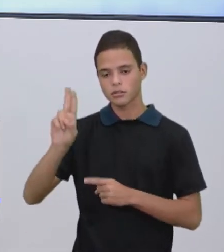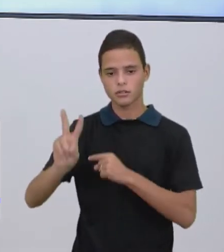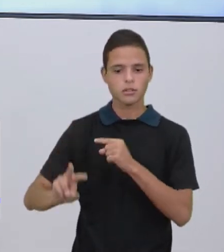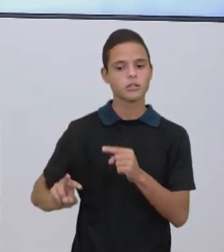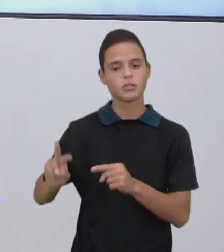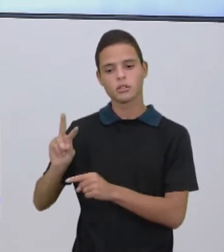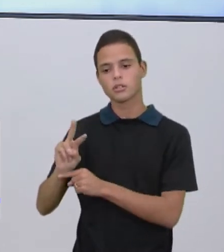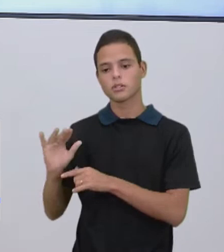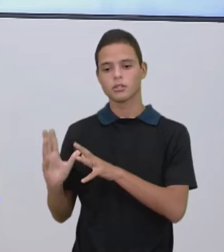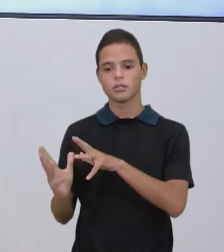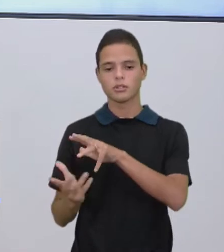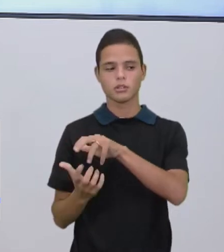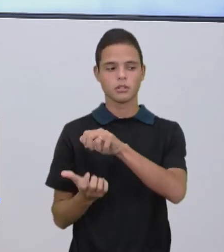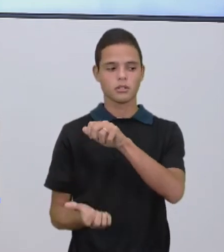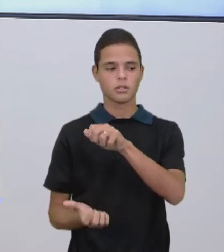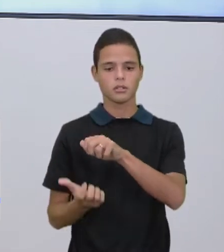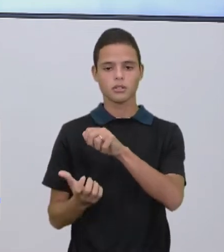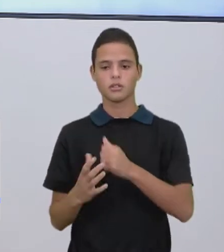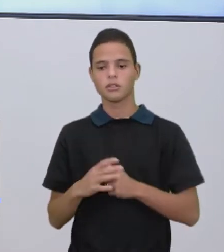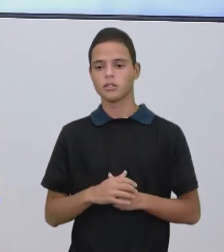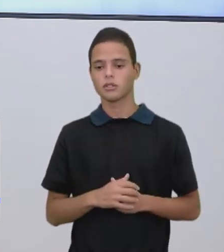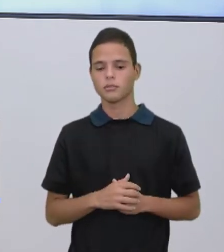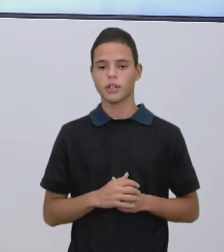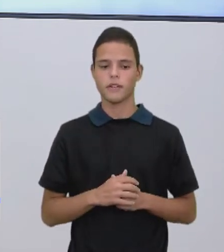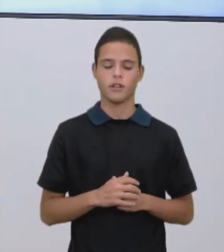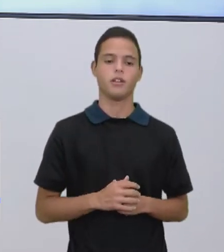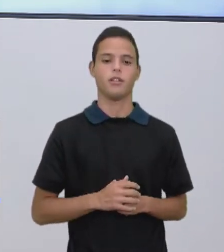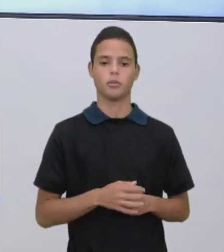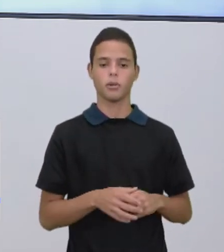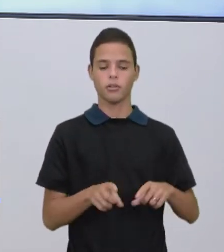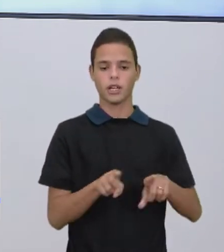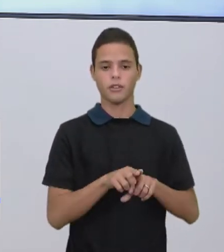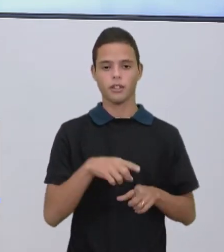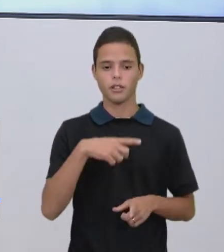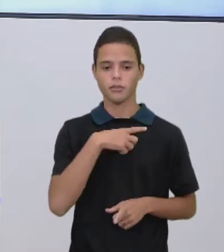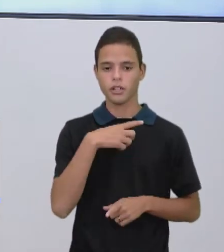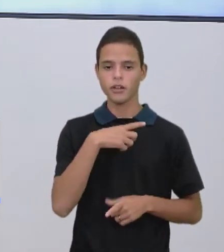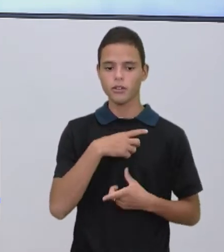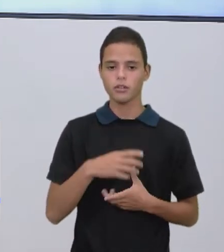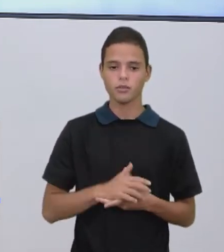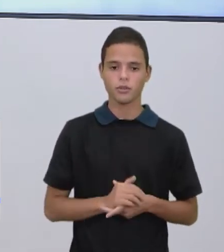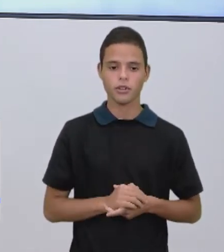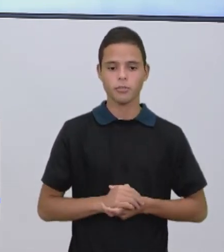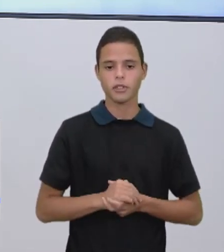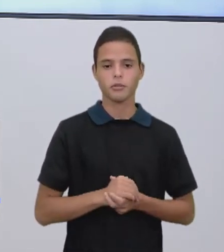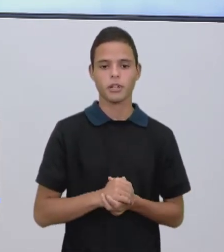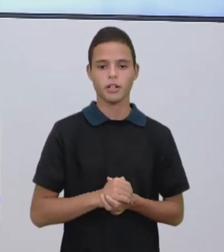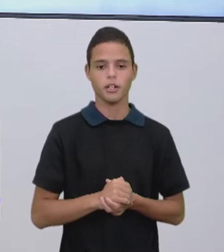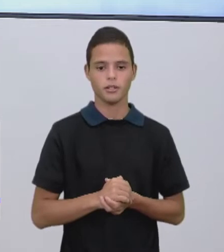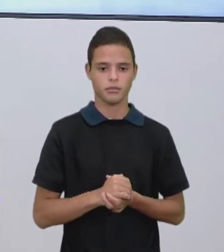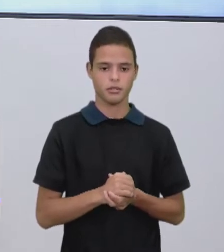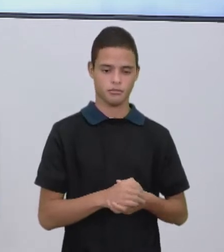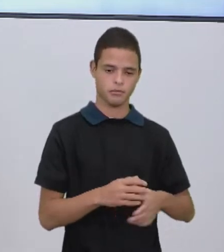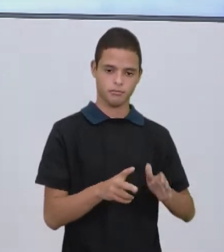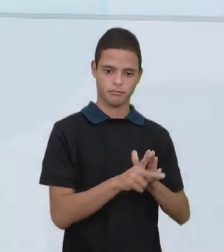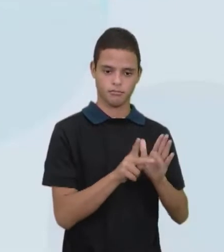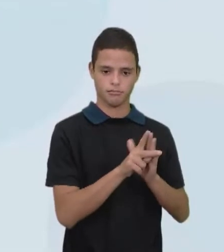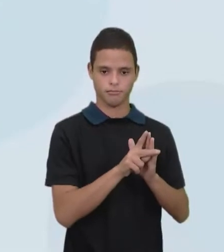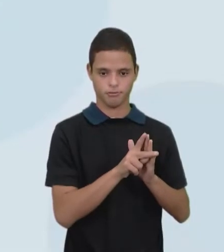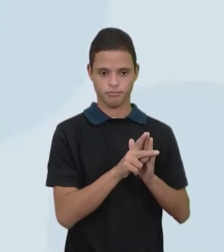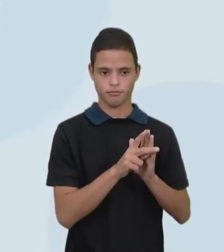de biomassa moderna. E para isso a gente usa alguns recursos tecnológicos, que é a proposta. Olha aí no nosso slide,